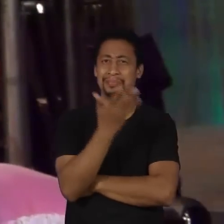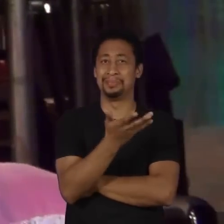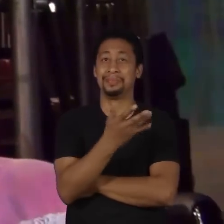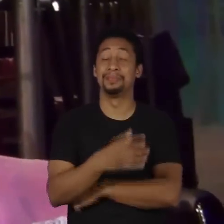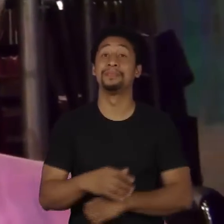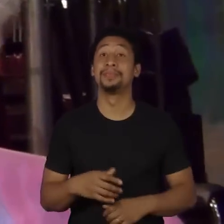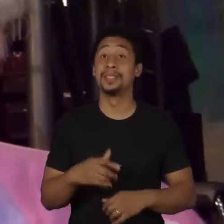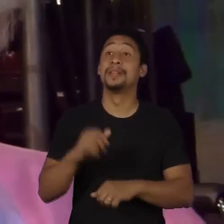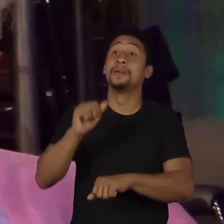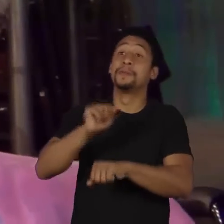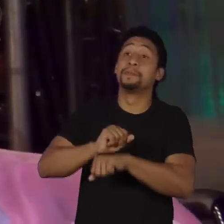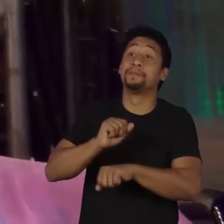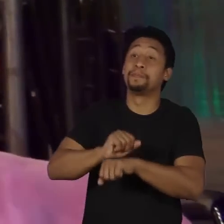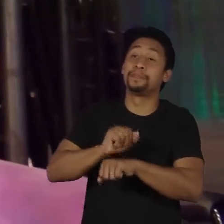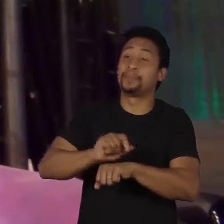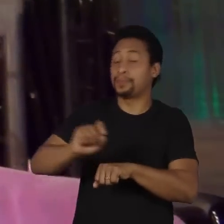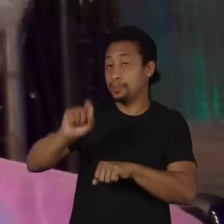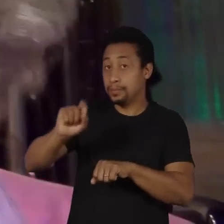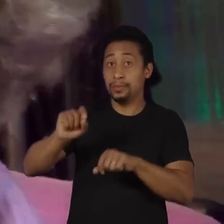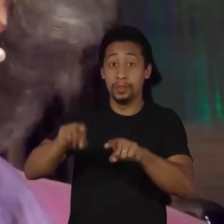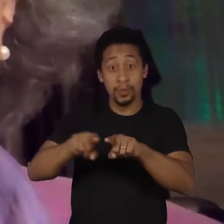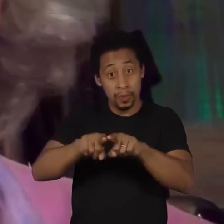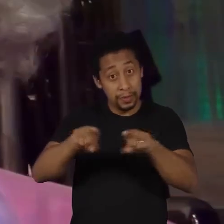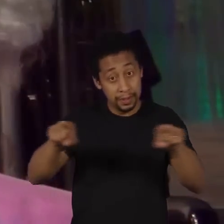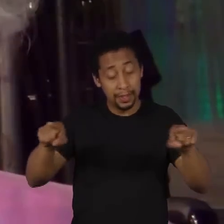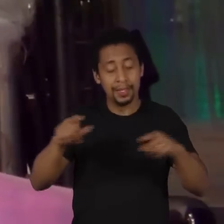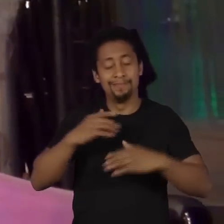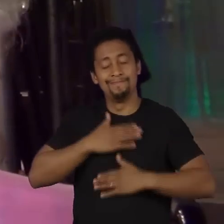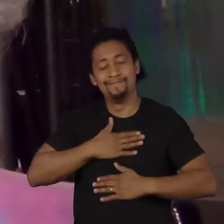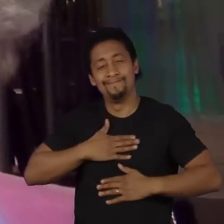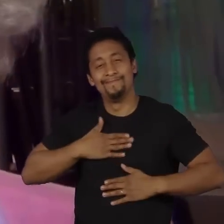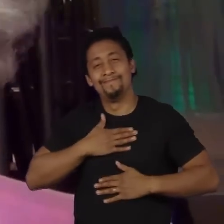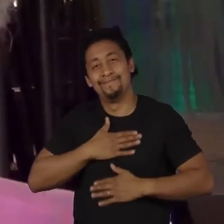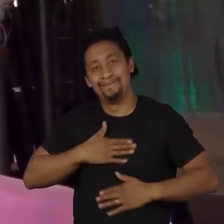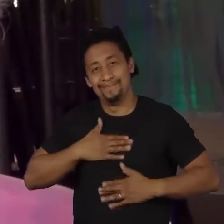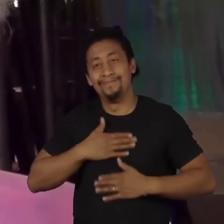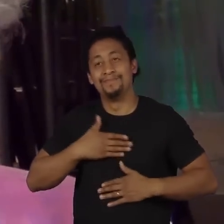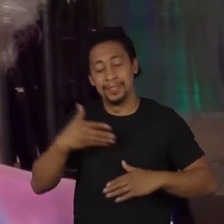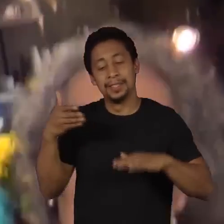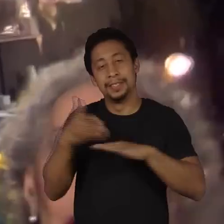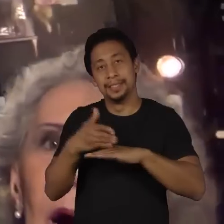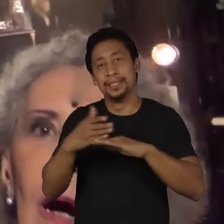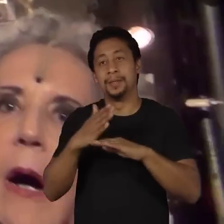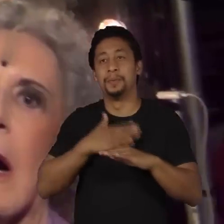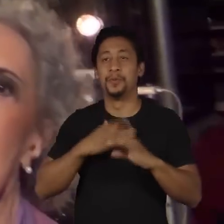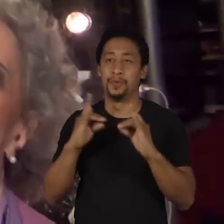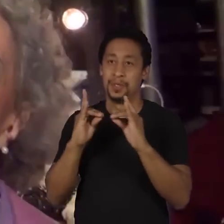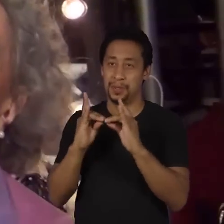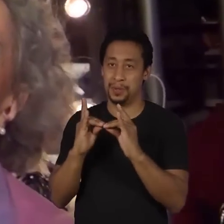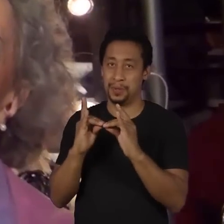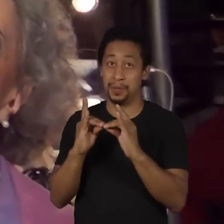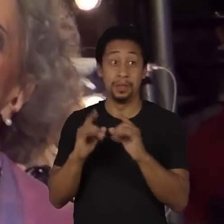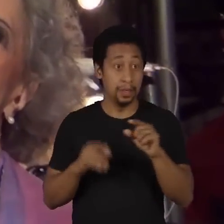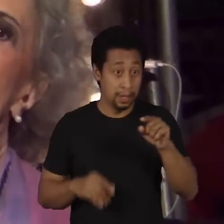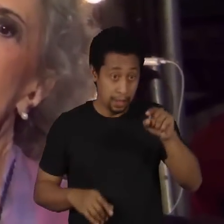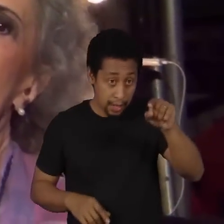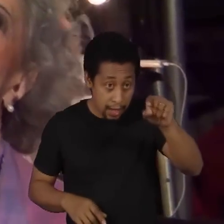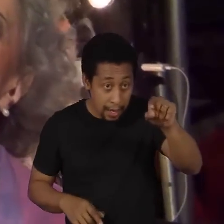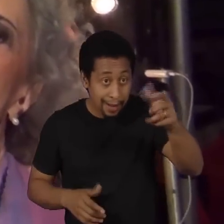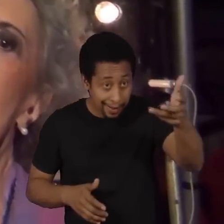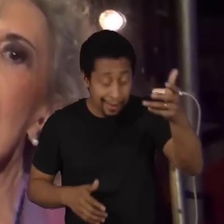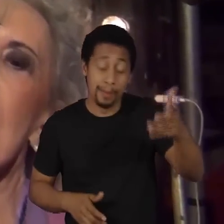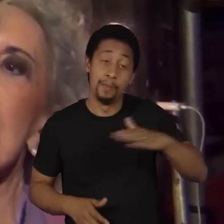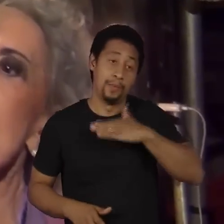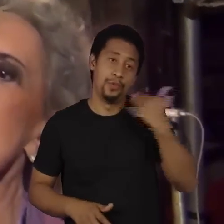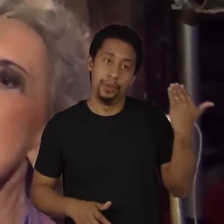Espero que vocês gostem de estar no meu velório. Ela quer morrer em cena. Nós